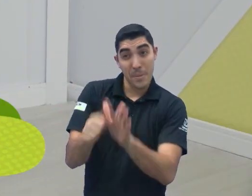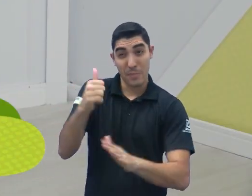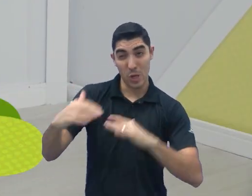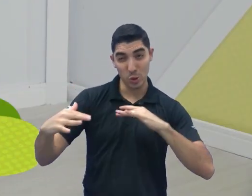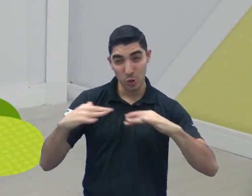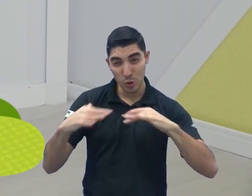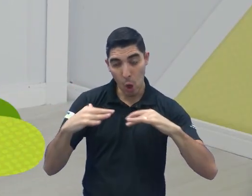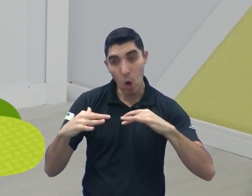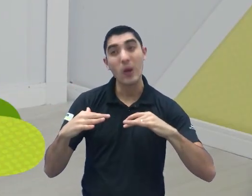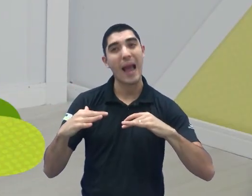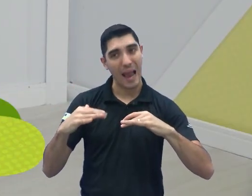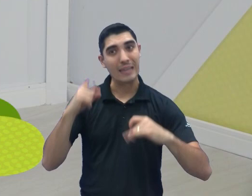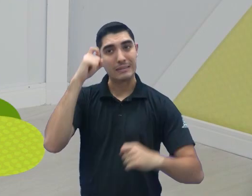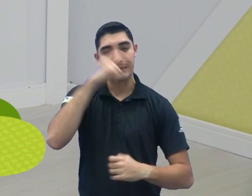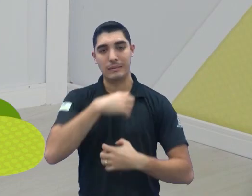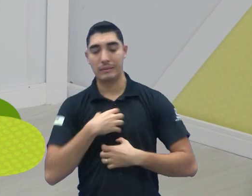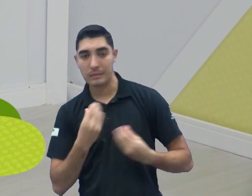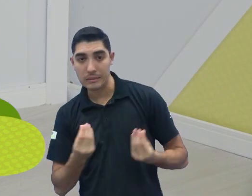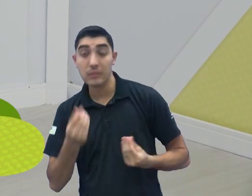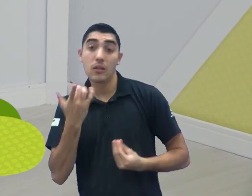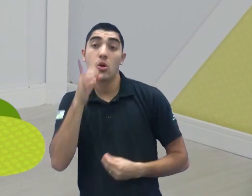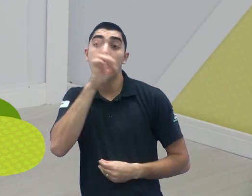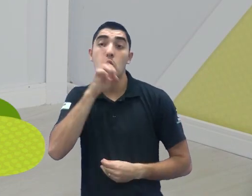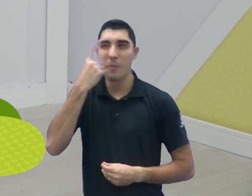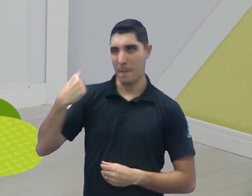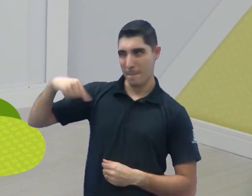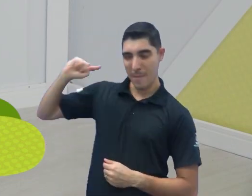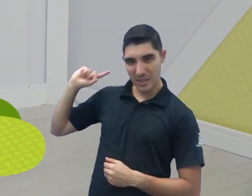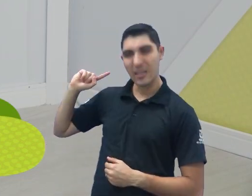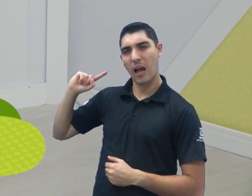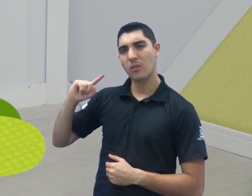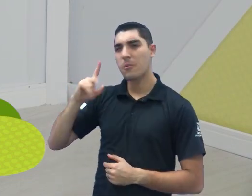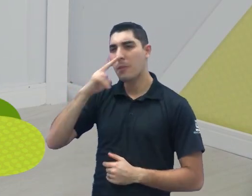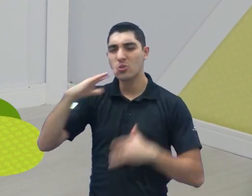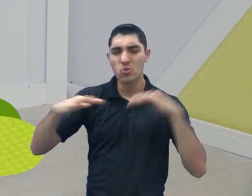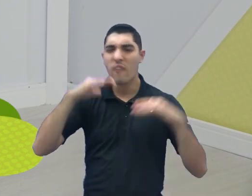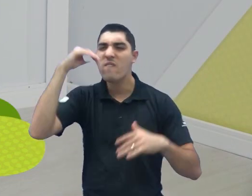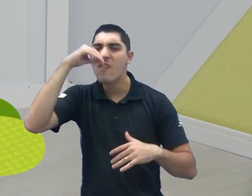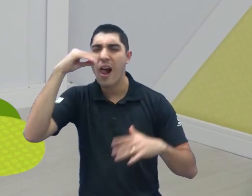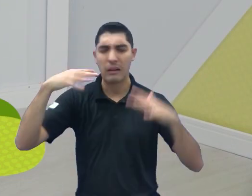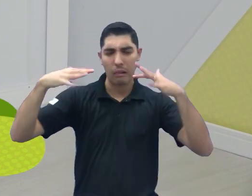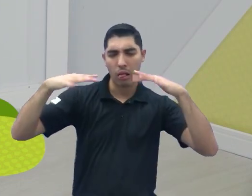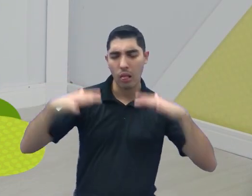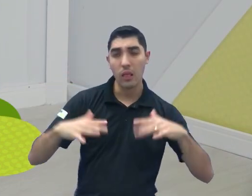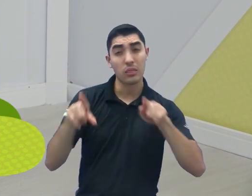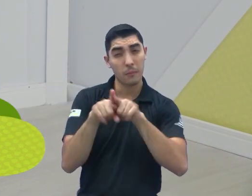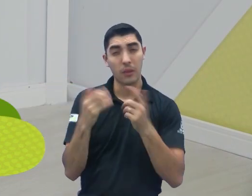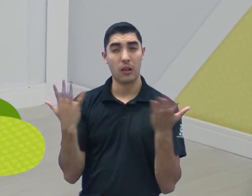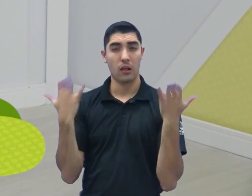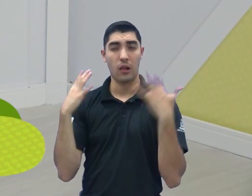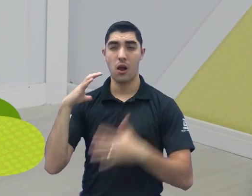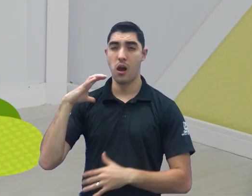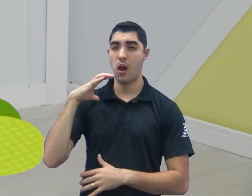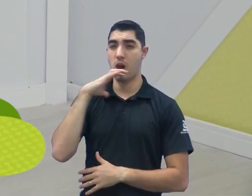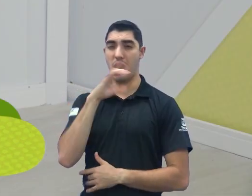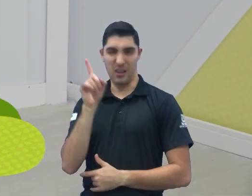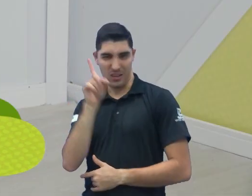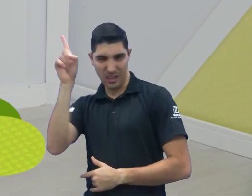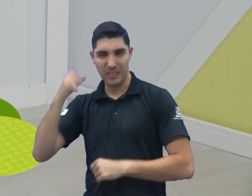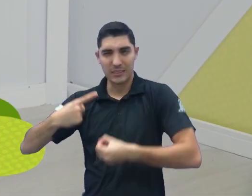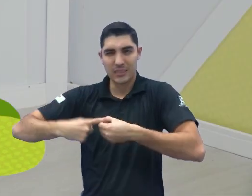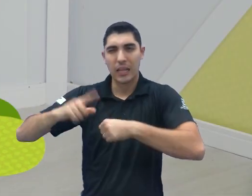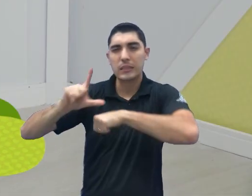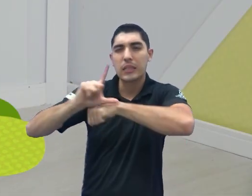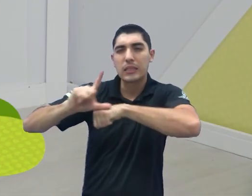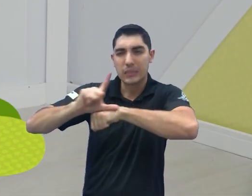justo daquela partida de domingo seria um empate. O jogo foi fraco tecnicamente, muito calor lá em Lins, gramado pesado, aí o gramado é para os dois, o calor também é